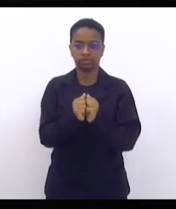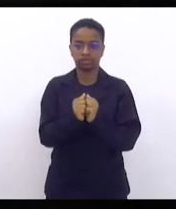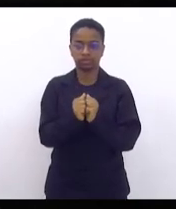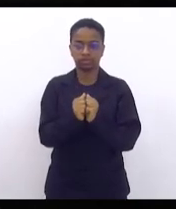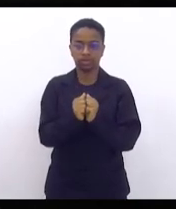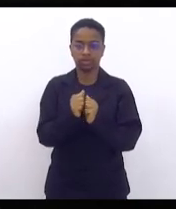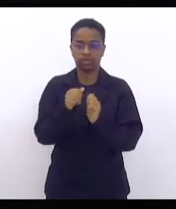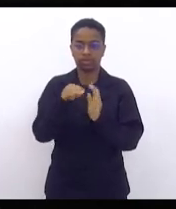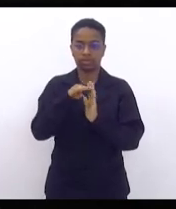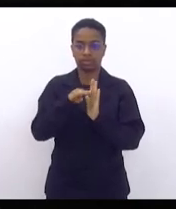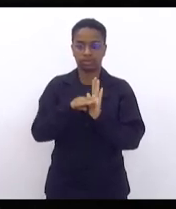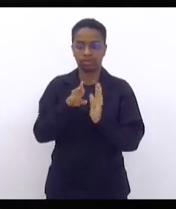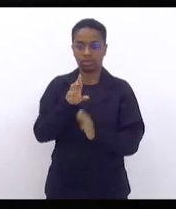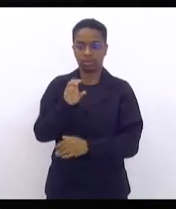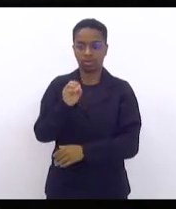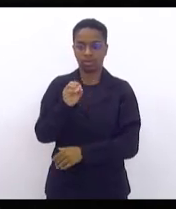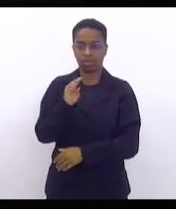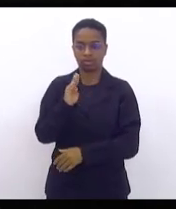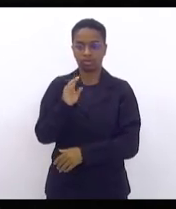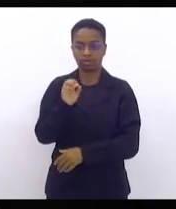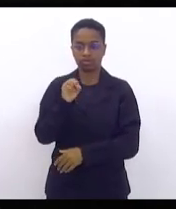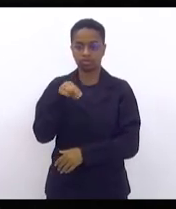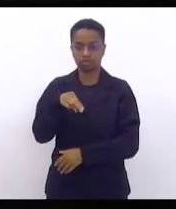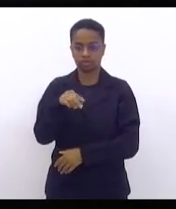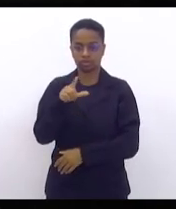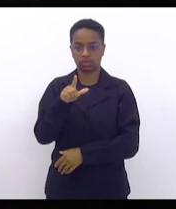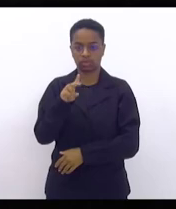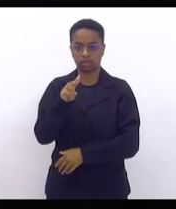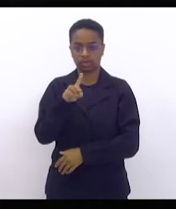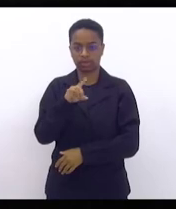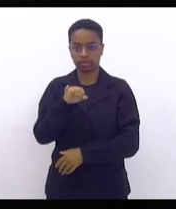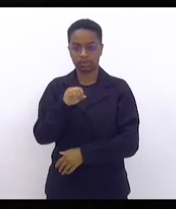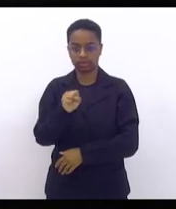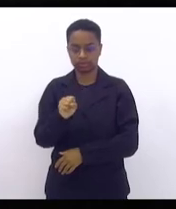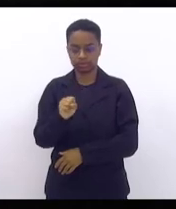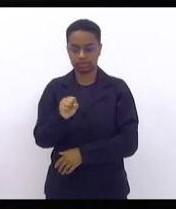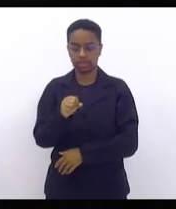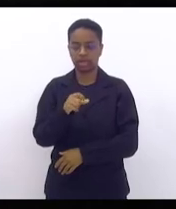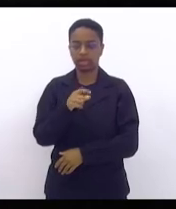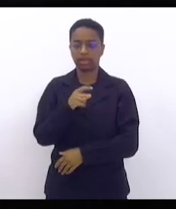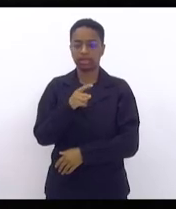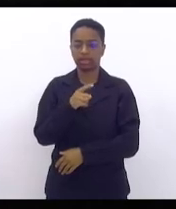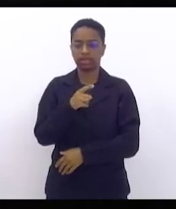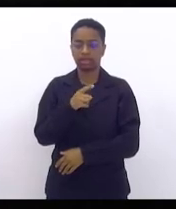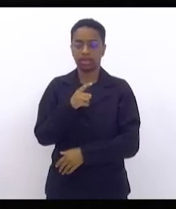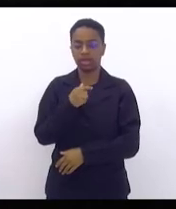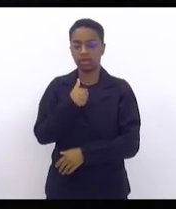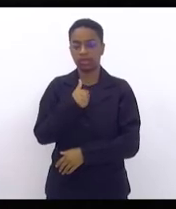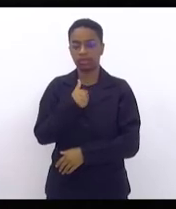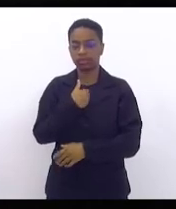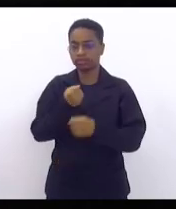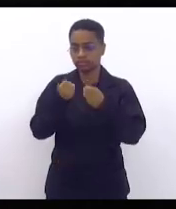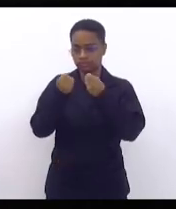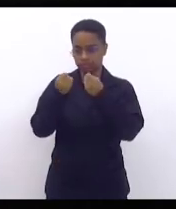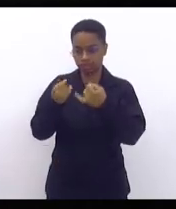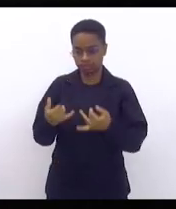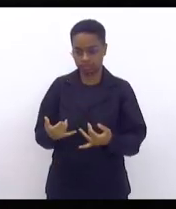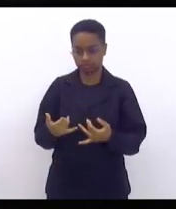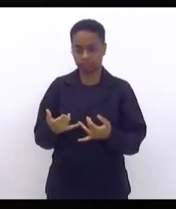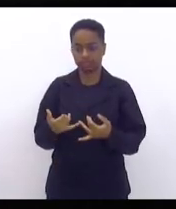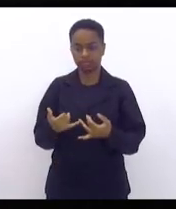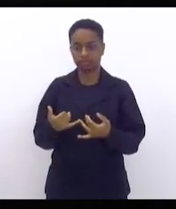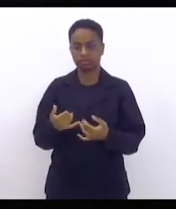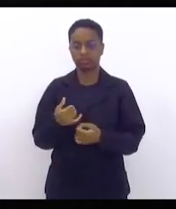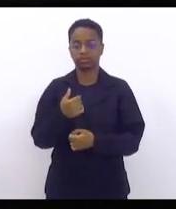Robson Luiz para quem eu mando aí um abração né na rota bom eu expliquei para ele que